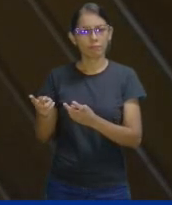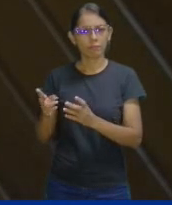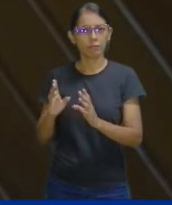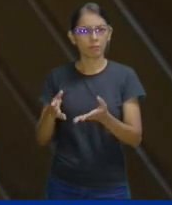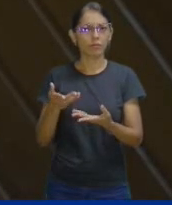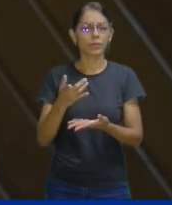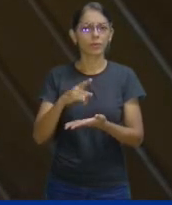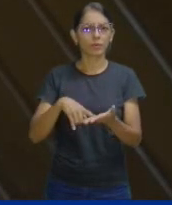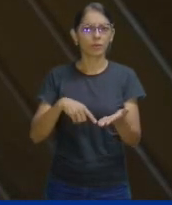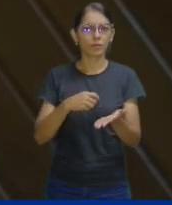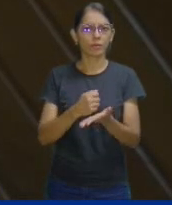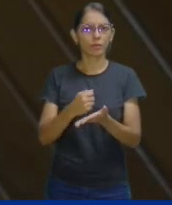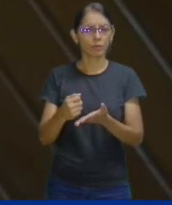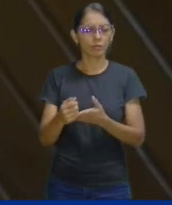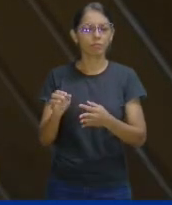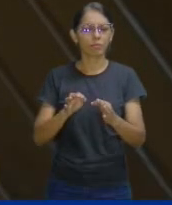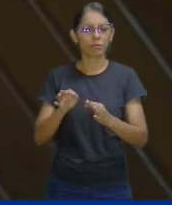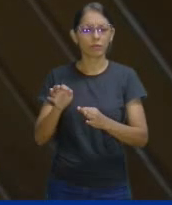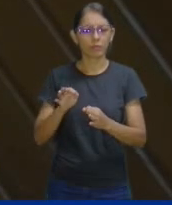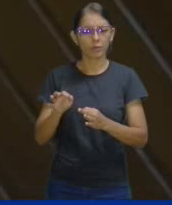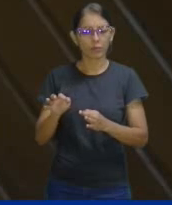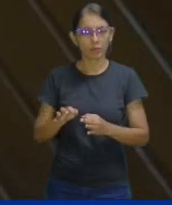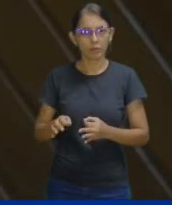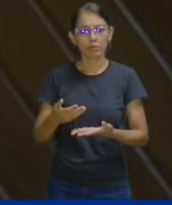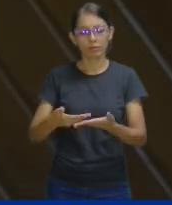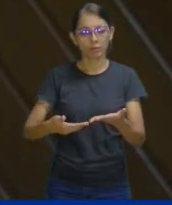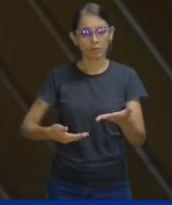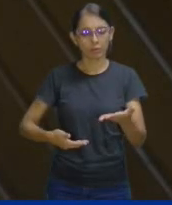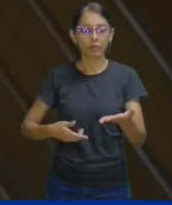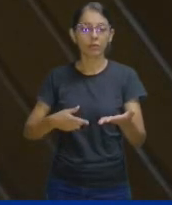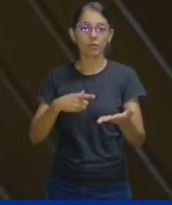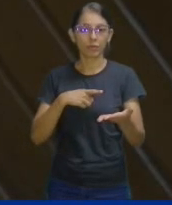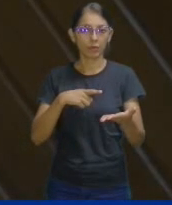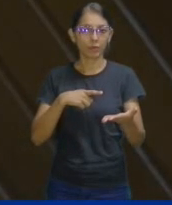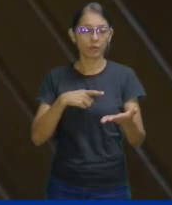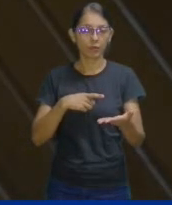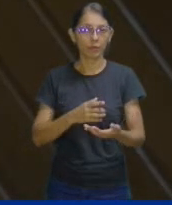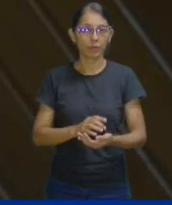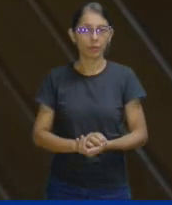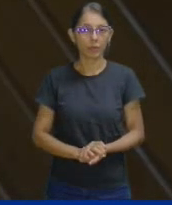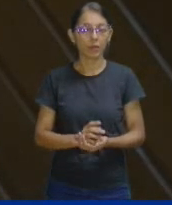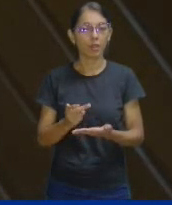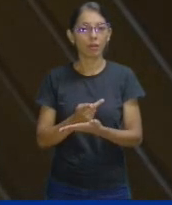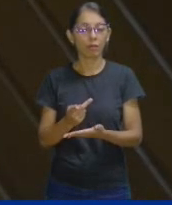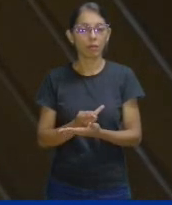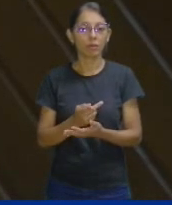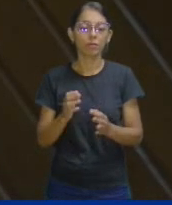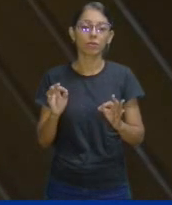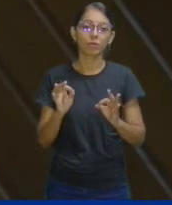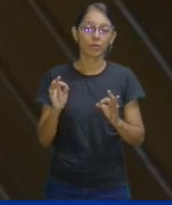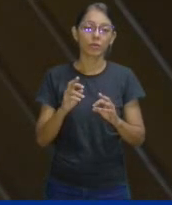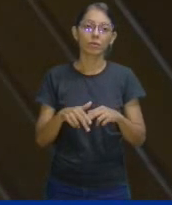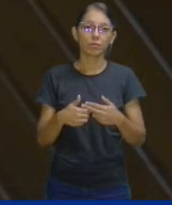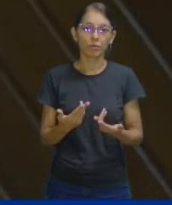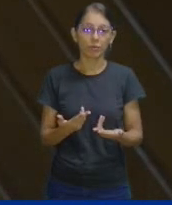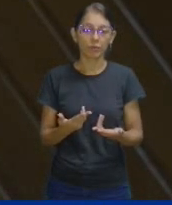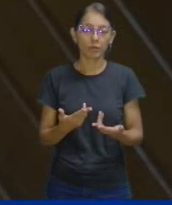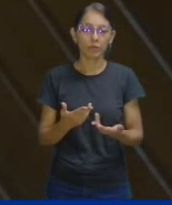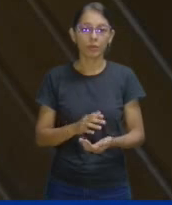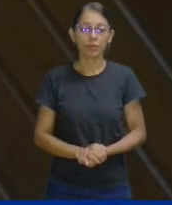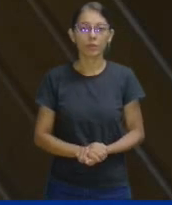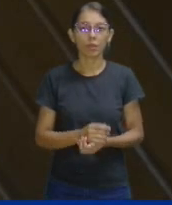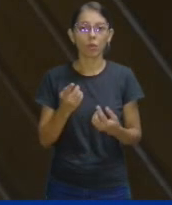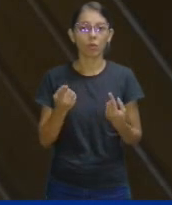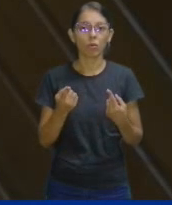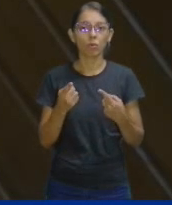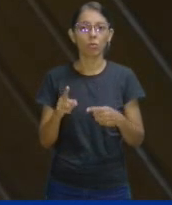para o pedido de regularização e não se verificou remanescente qualquer irregularidade. Portanto, não existe óbice ao deferimento